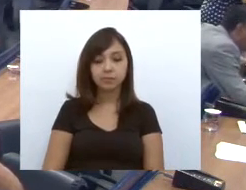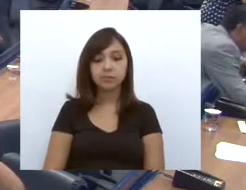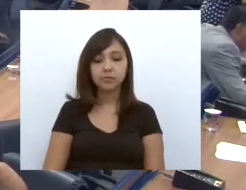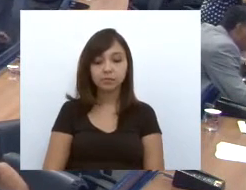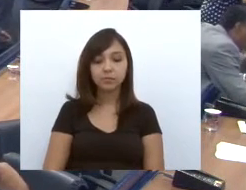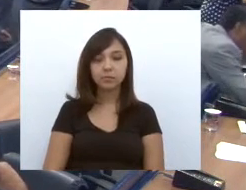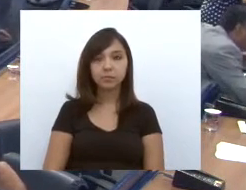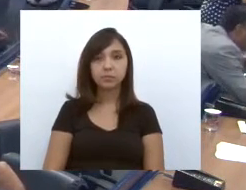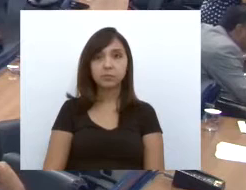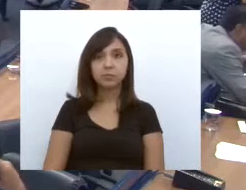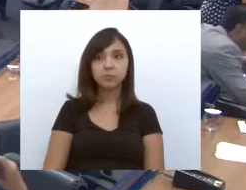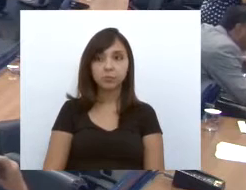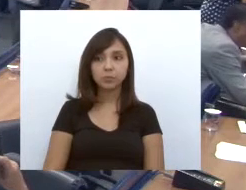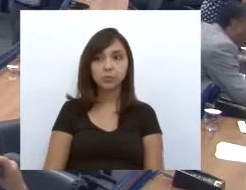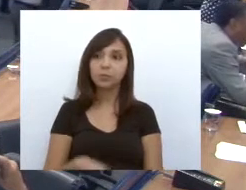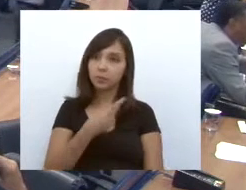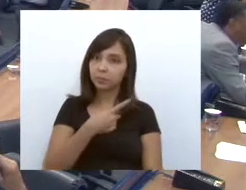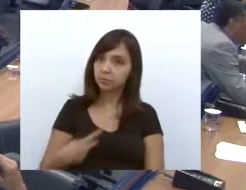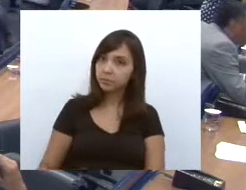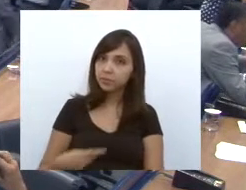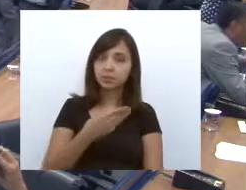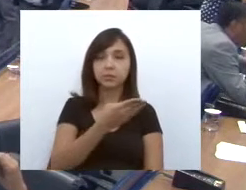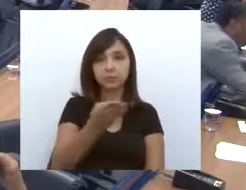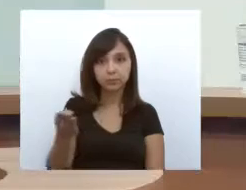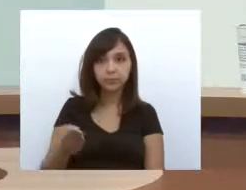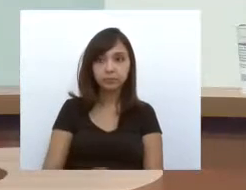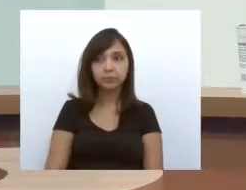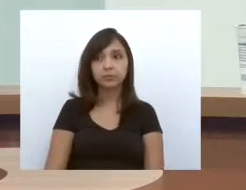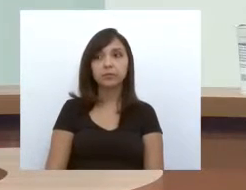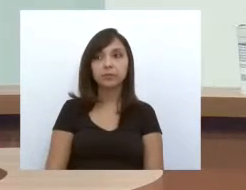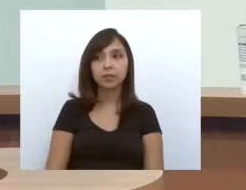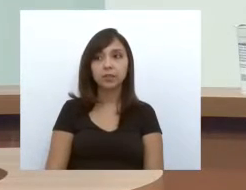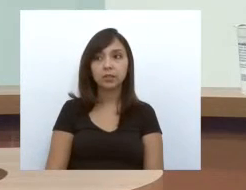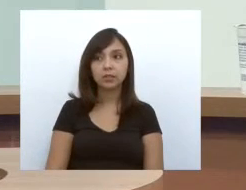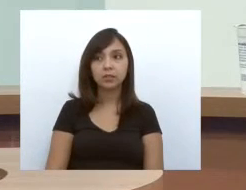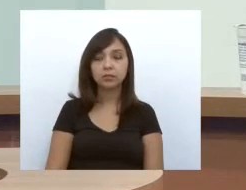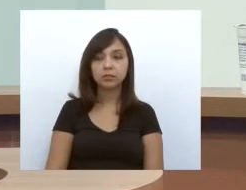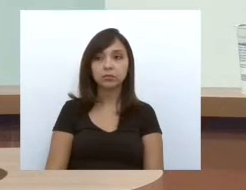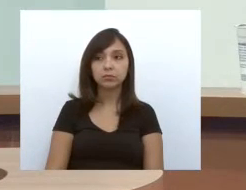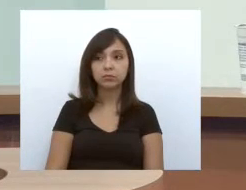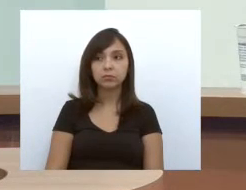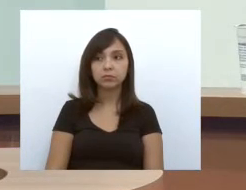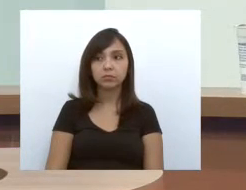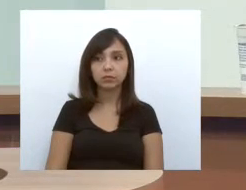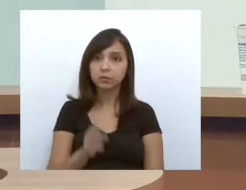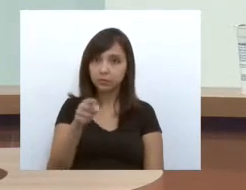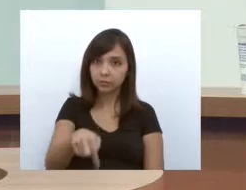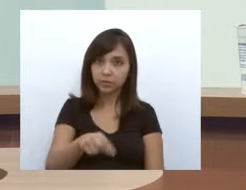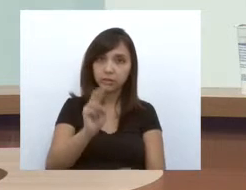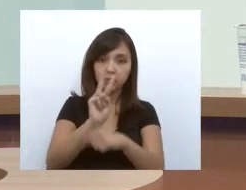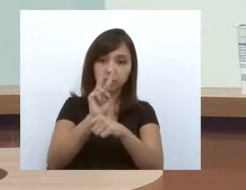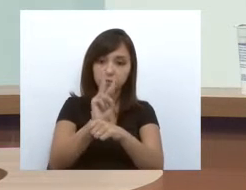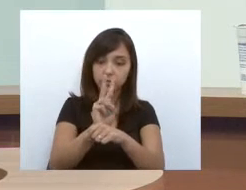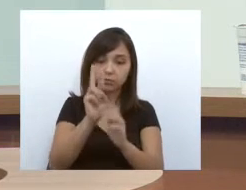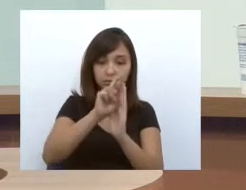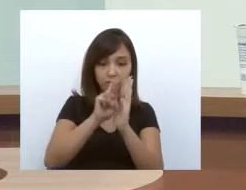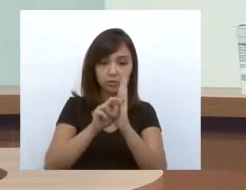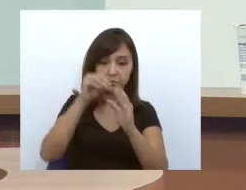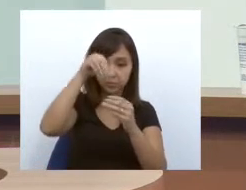Senhor presidente, Vossa Excelência, eu sempre falo, é o guardião do regimento